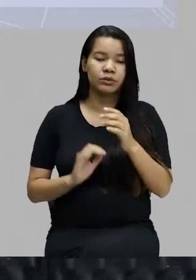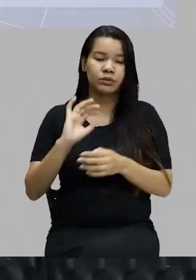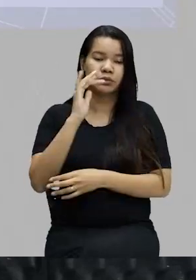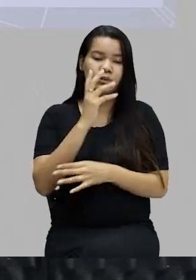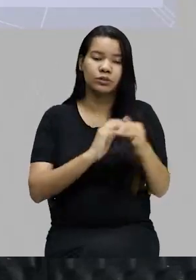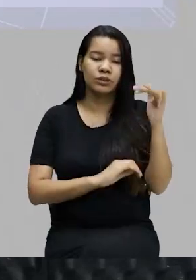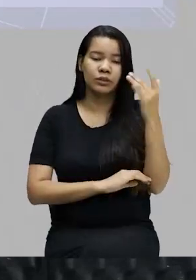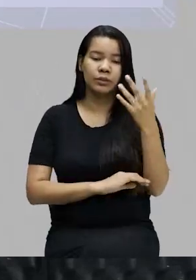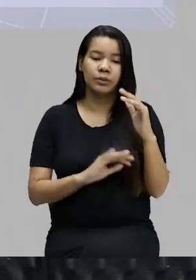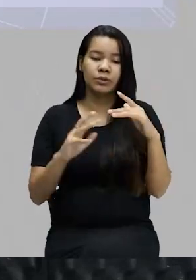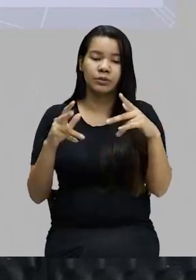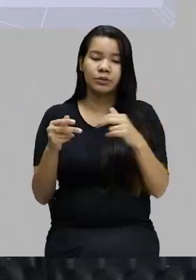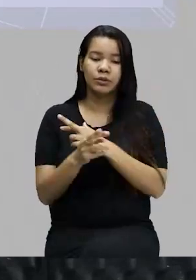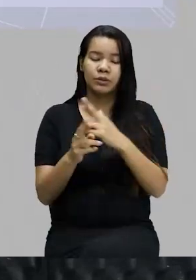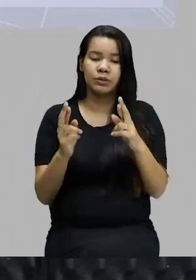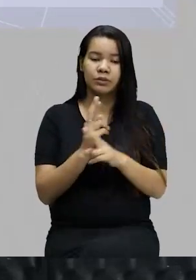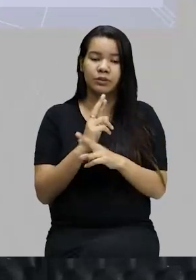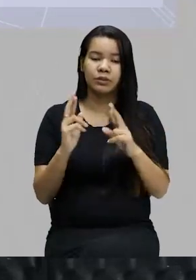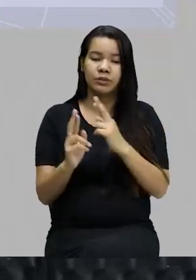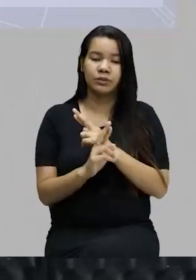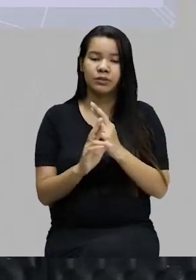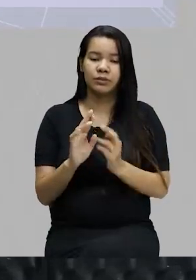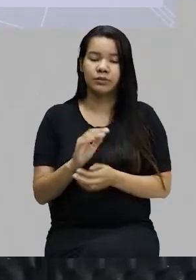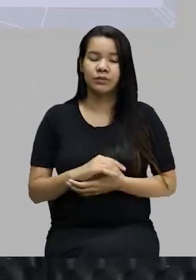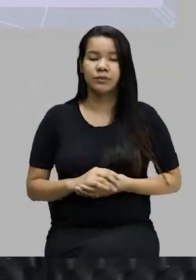está relacionado à natureza.